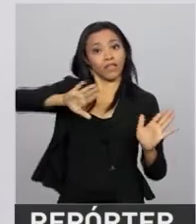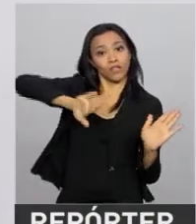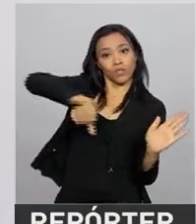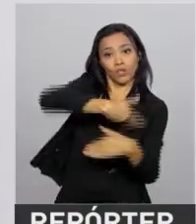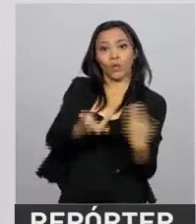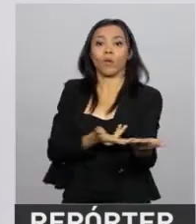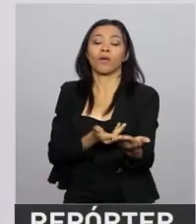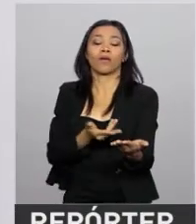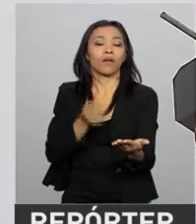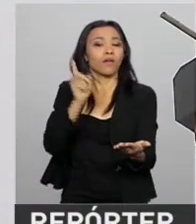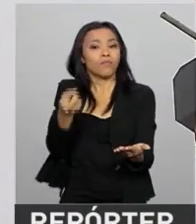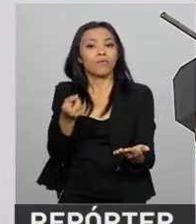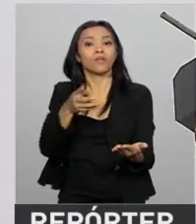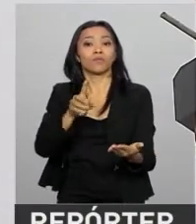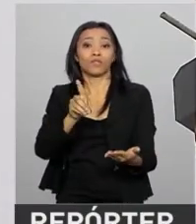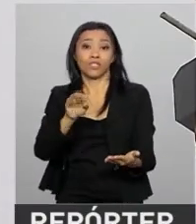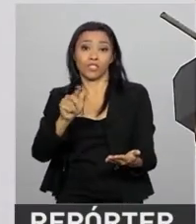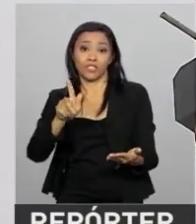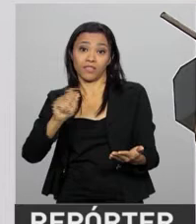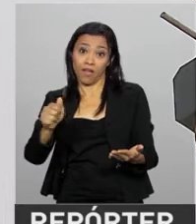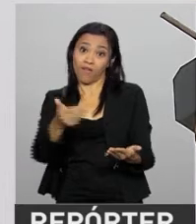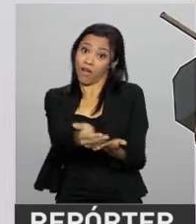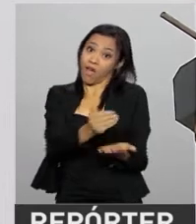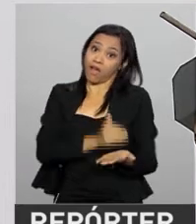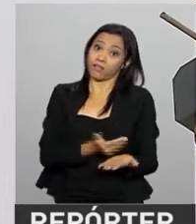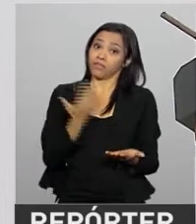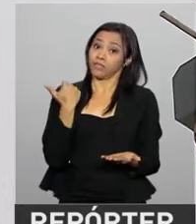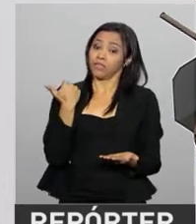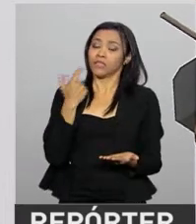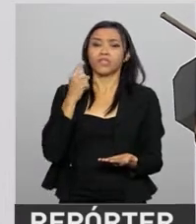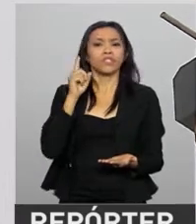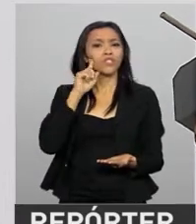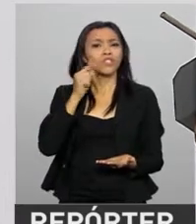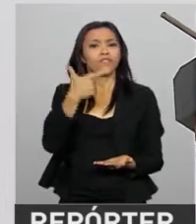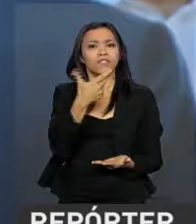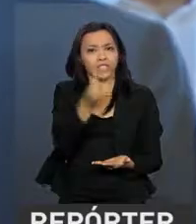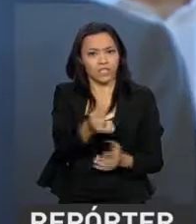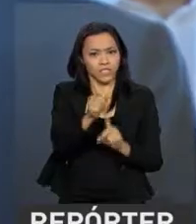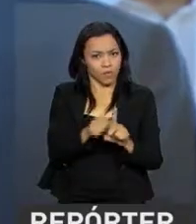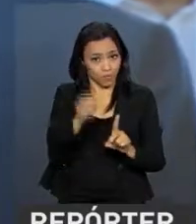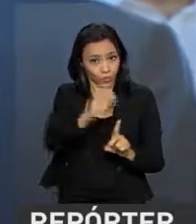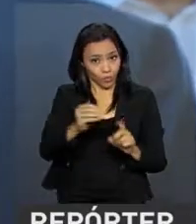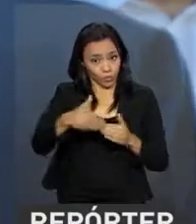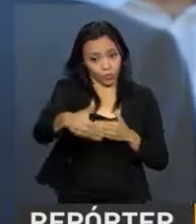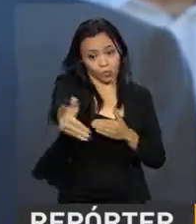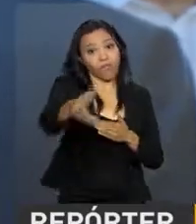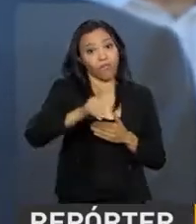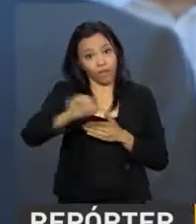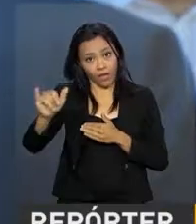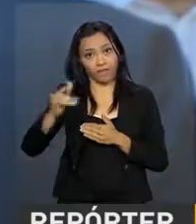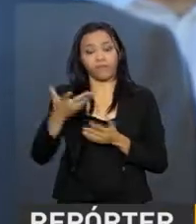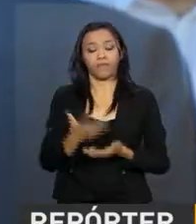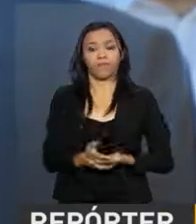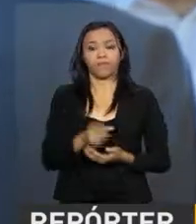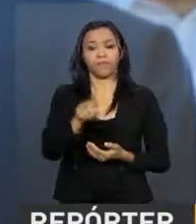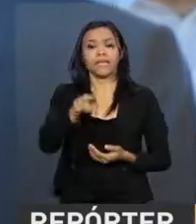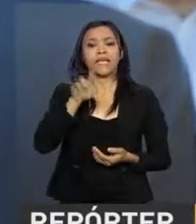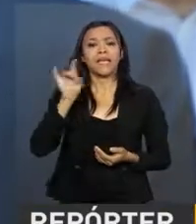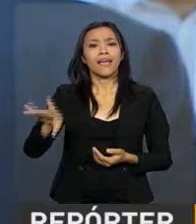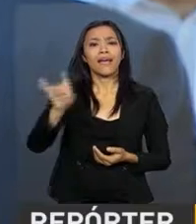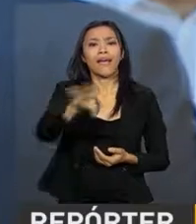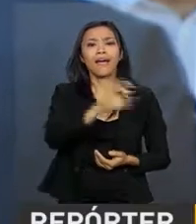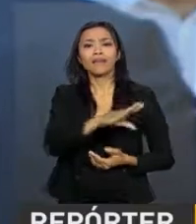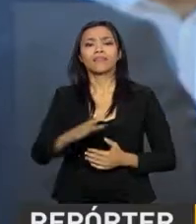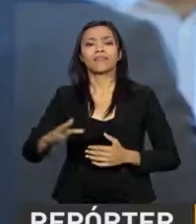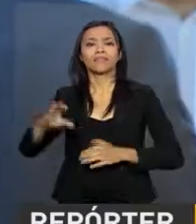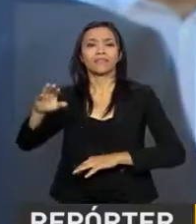analógico pelo digital termina mais cedo no próximo dia 26 de outubro cada emissora fez o seu próprio grupo